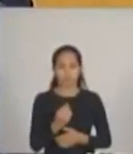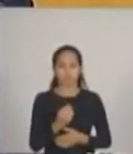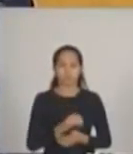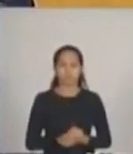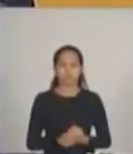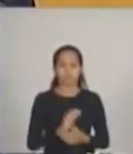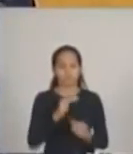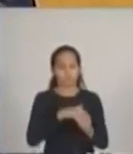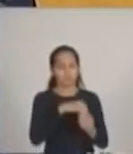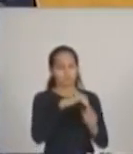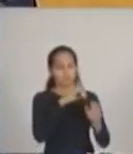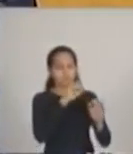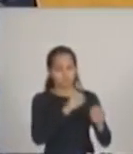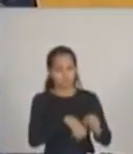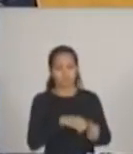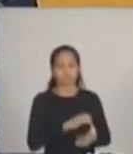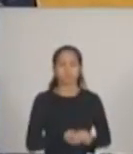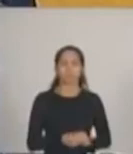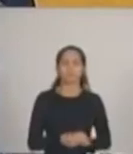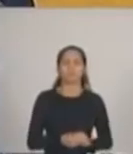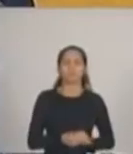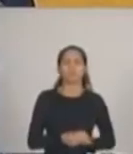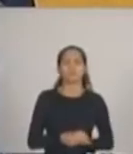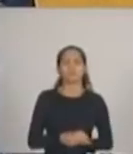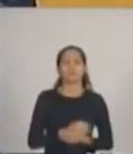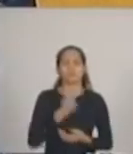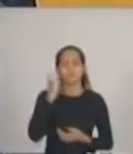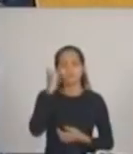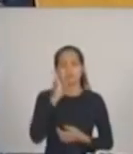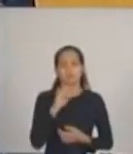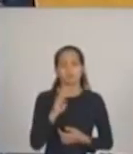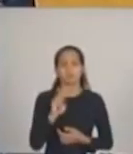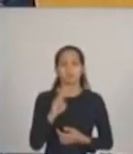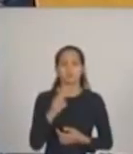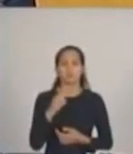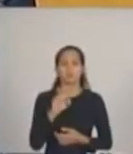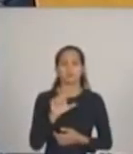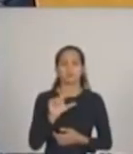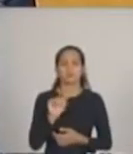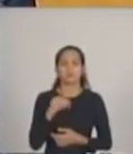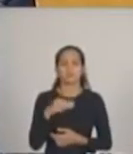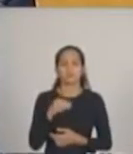Voto sim, senhor presidente. Deputado Bruno Lamas.